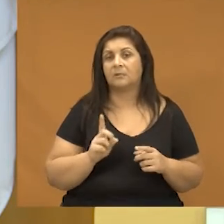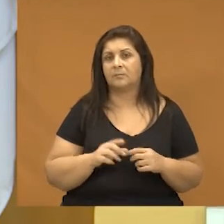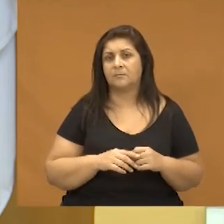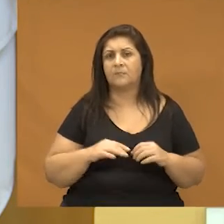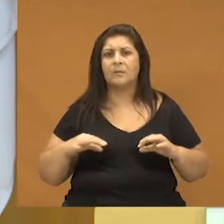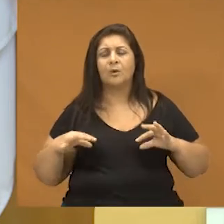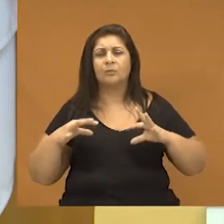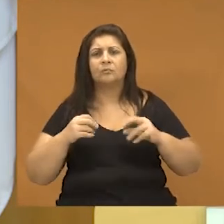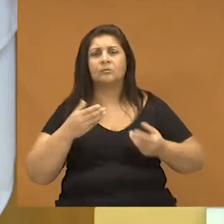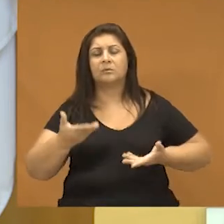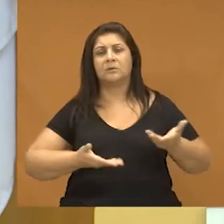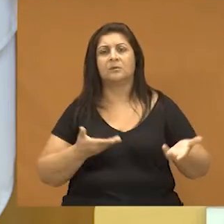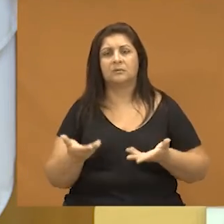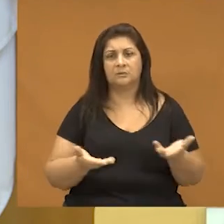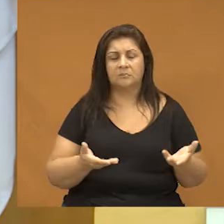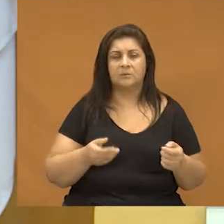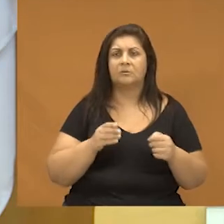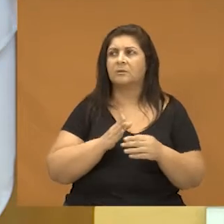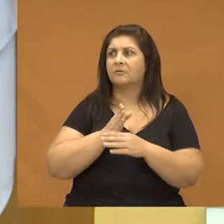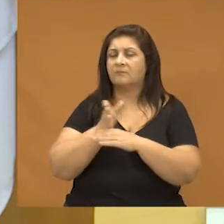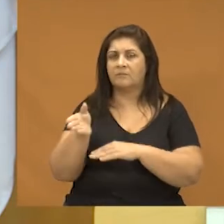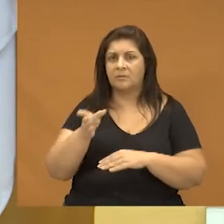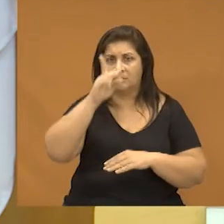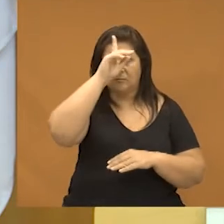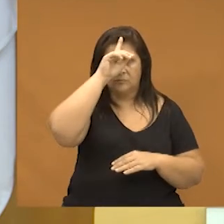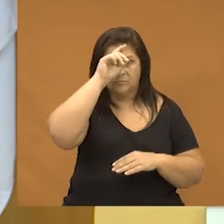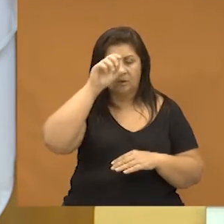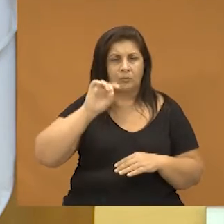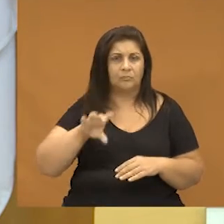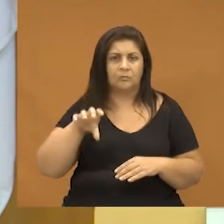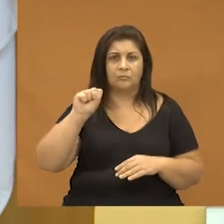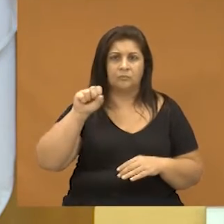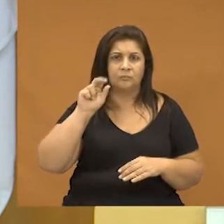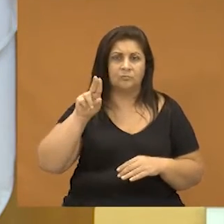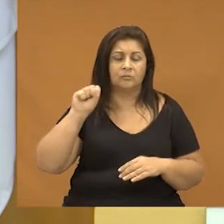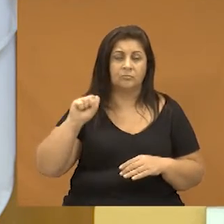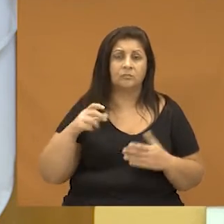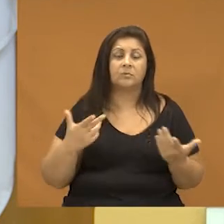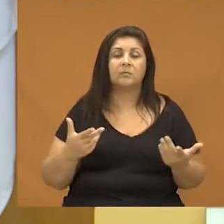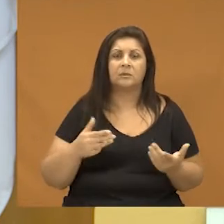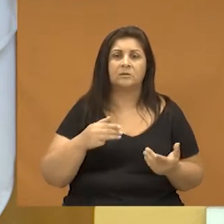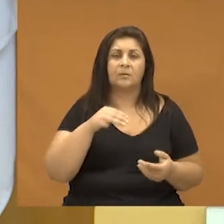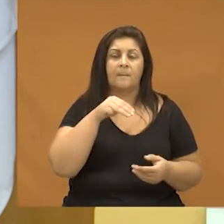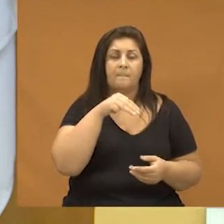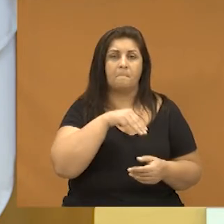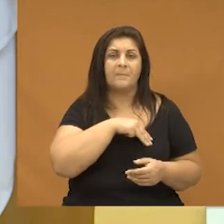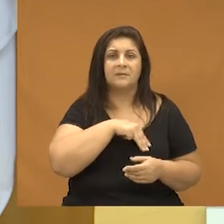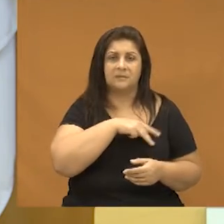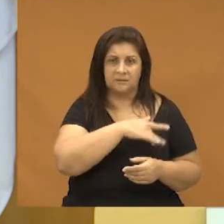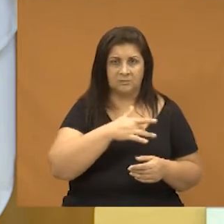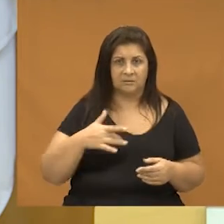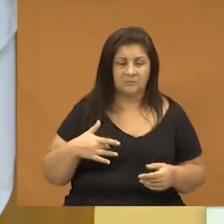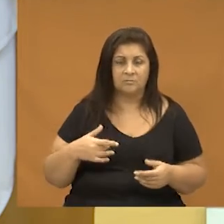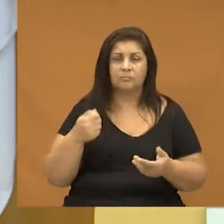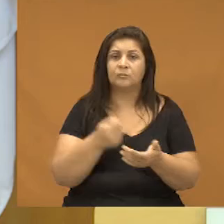o paciente de convênio é feito num hospital que é só SUS, e o hospital não tem como cobrar do convênio, o Ministério da Saúde faz essa cobrança